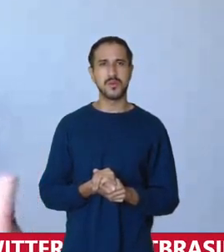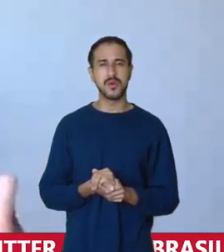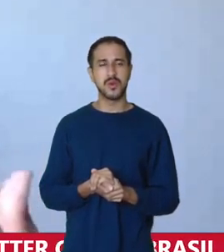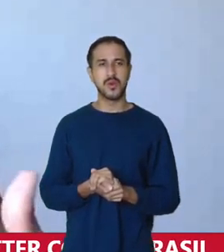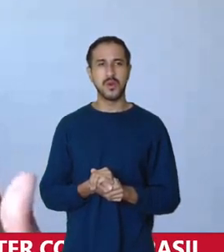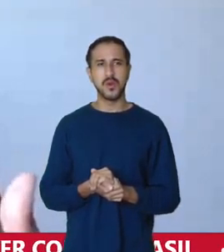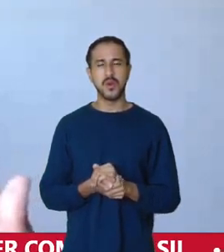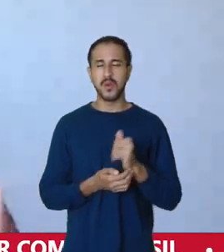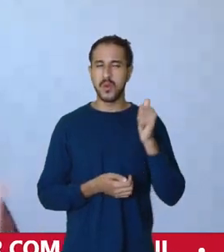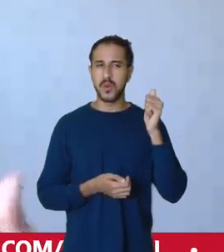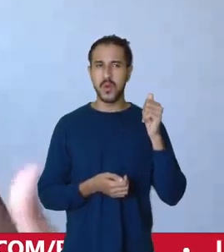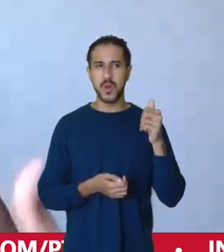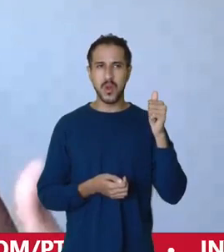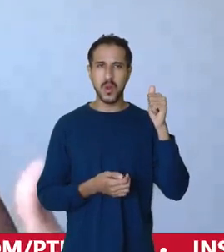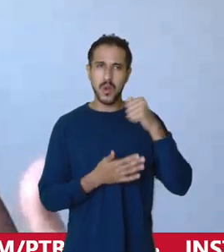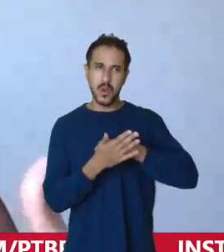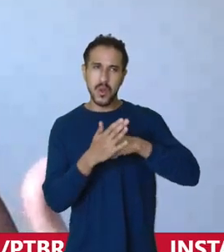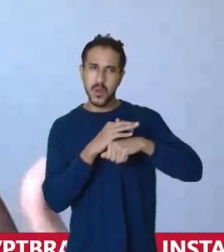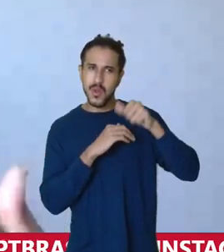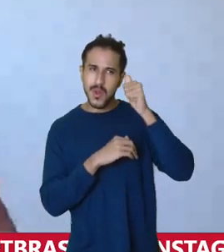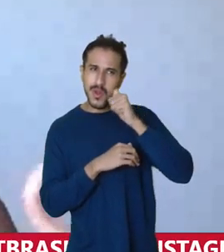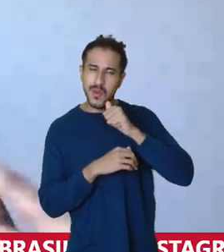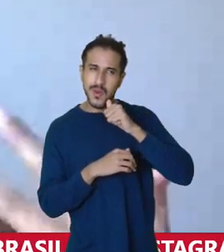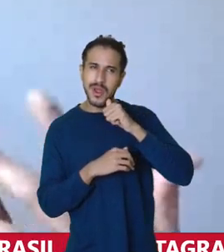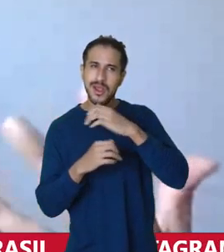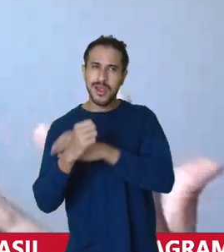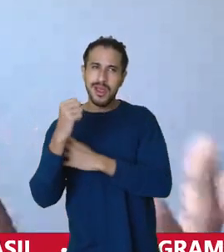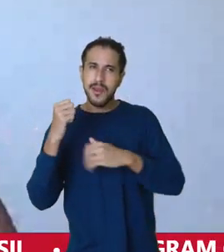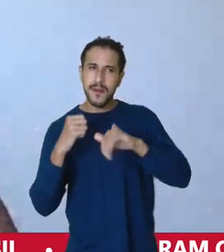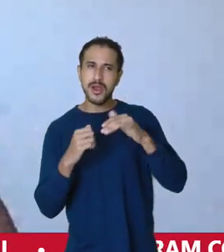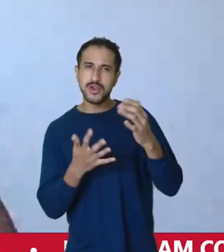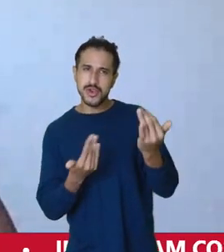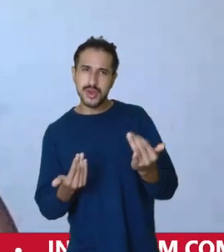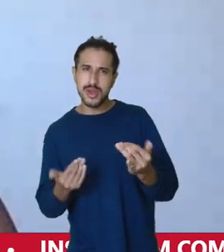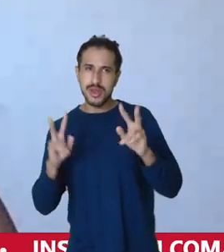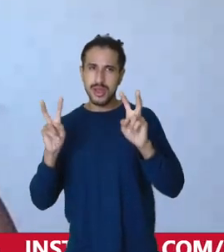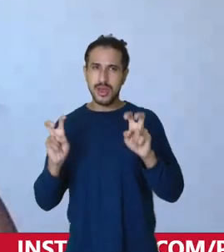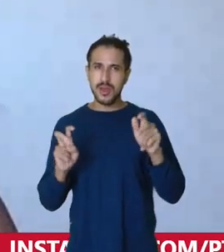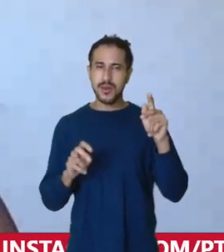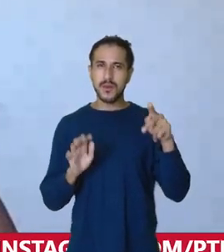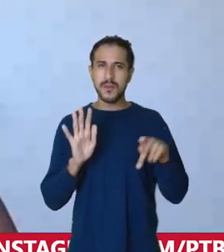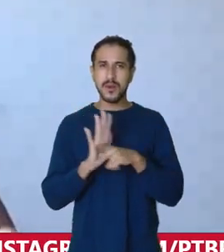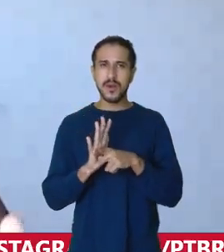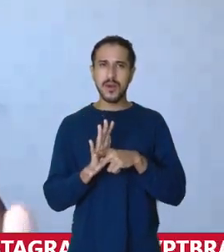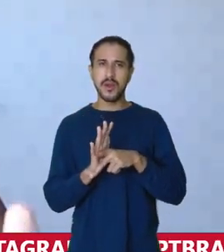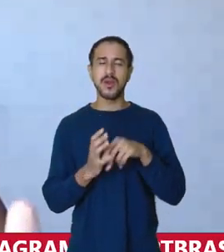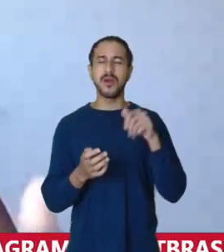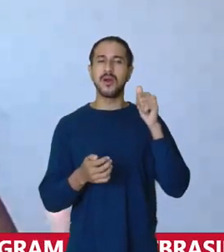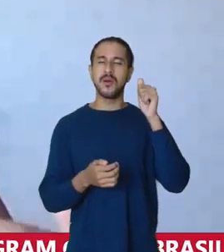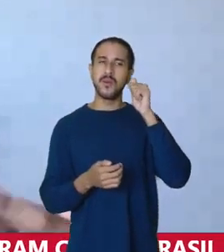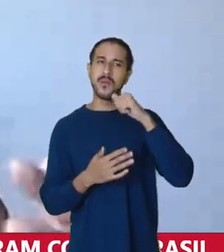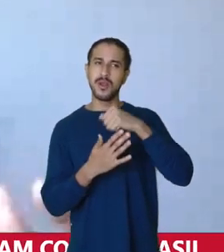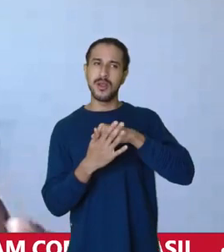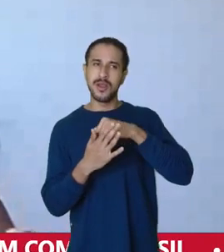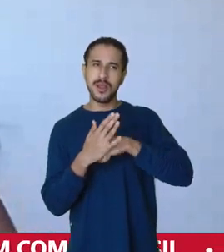ativistas mais jovens que colocam questões como as questões do feminismo